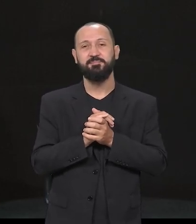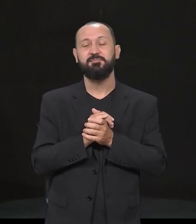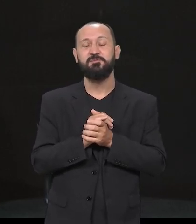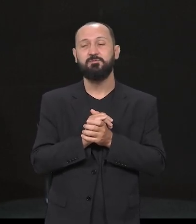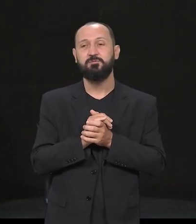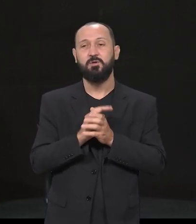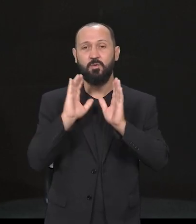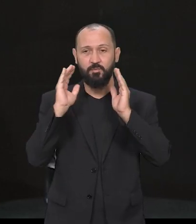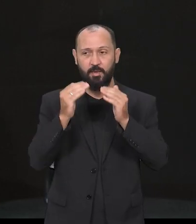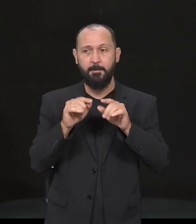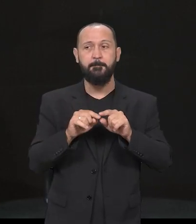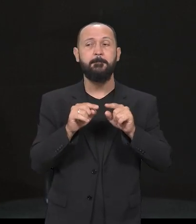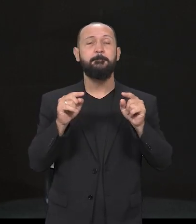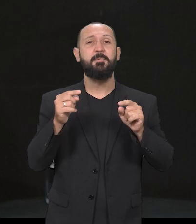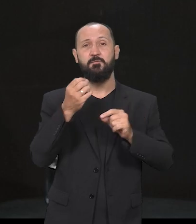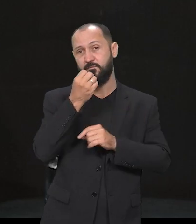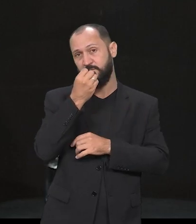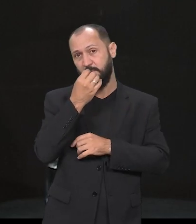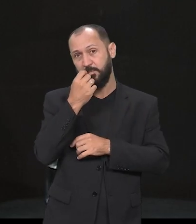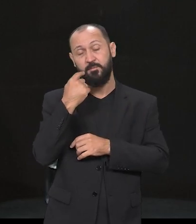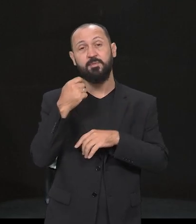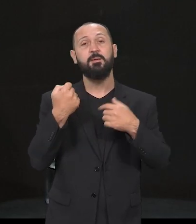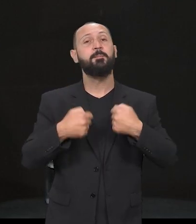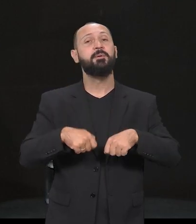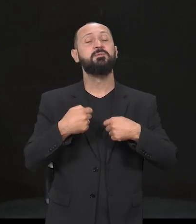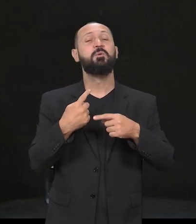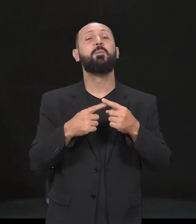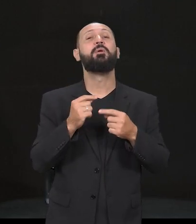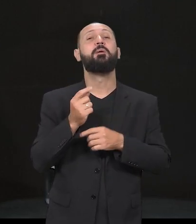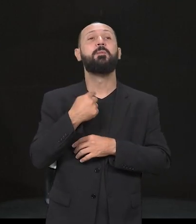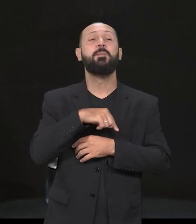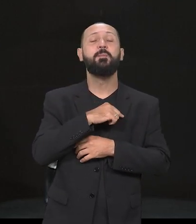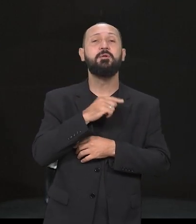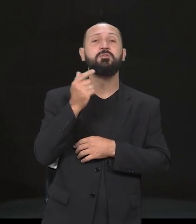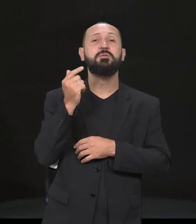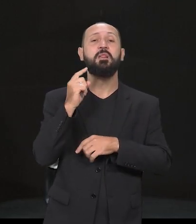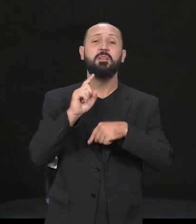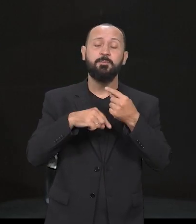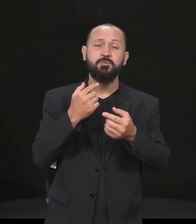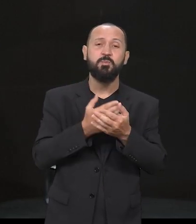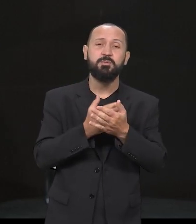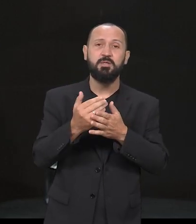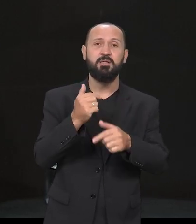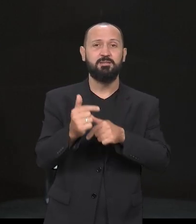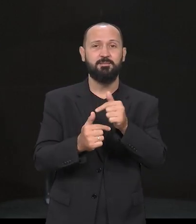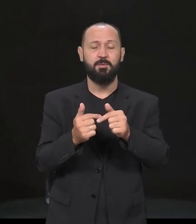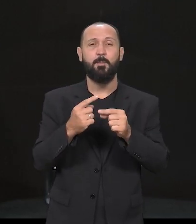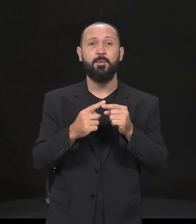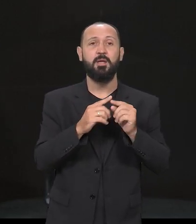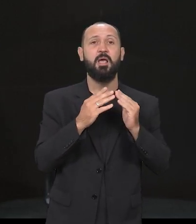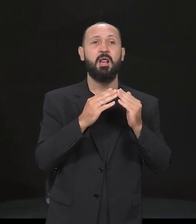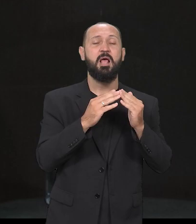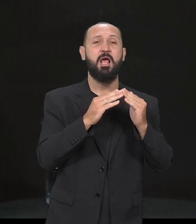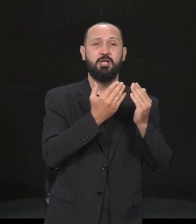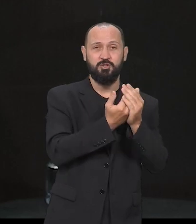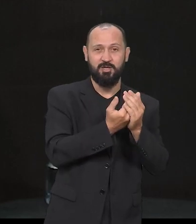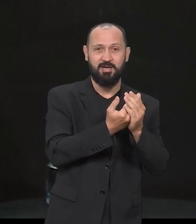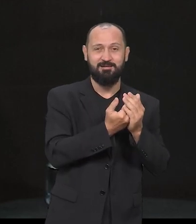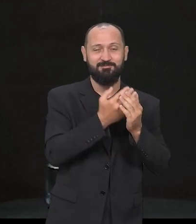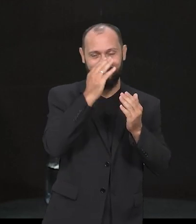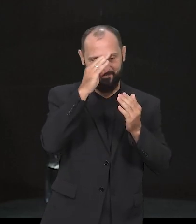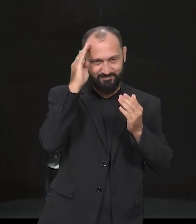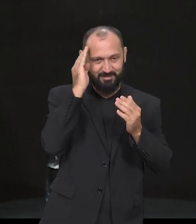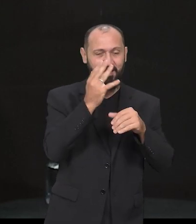Foi bem intenso, mas valeu a pena e foi necessário para a gente depois atuar. Né? A gente sai da academia, faz